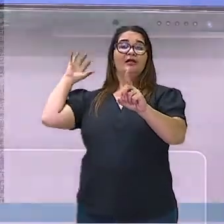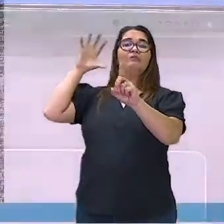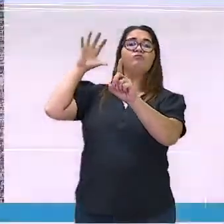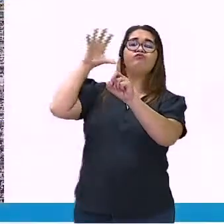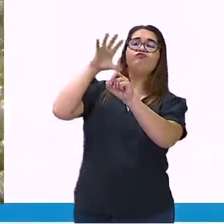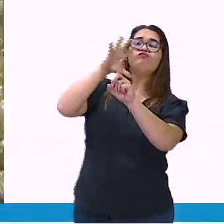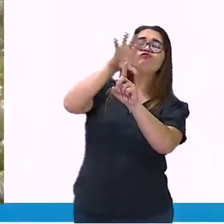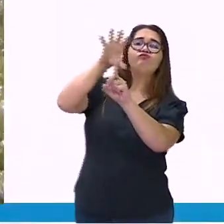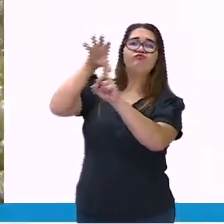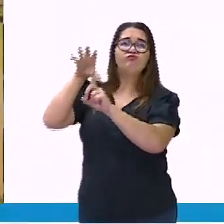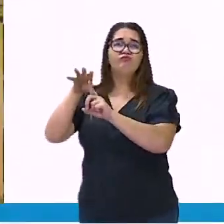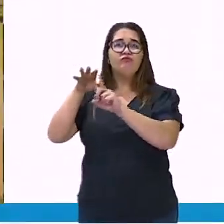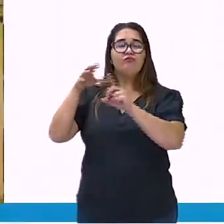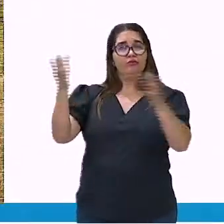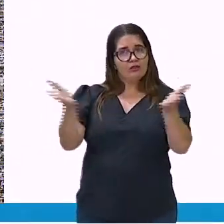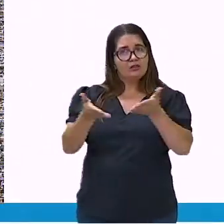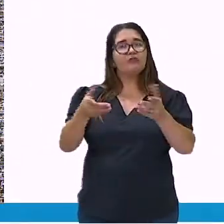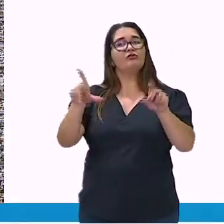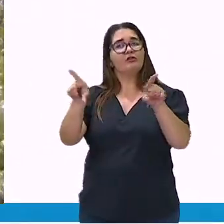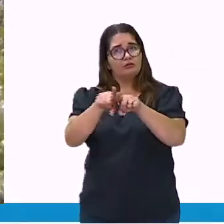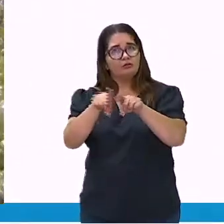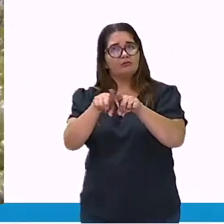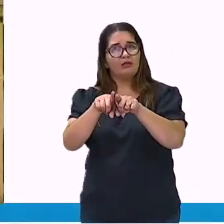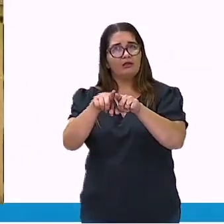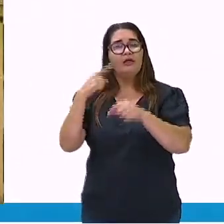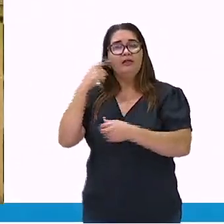o melaço, né? A